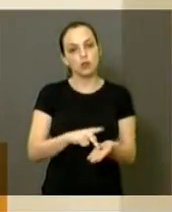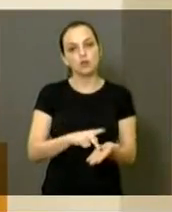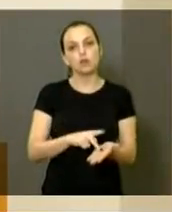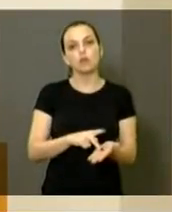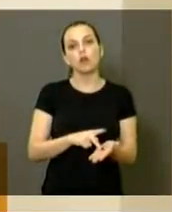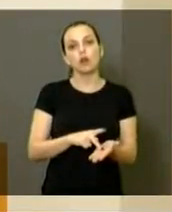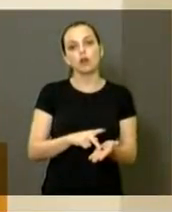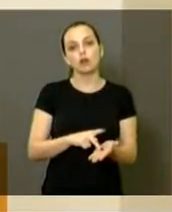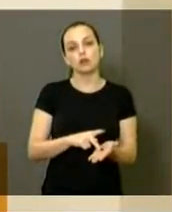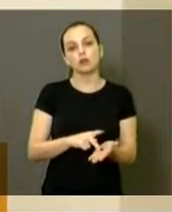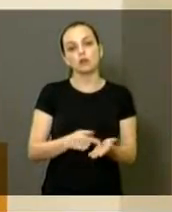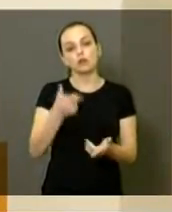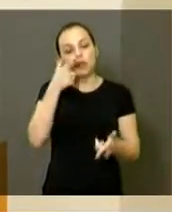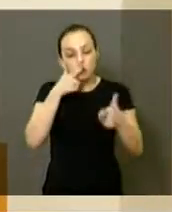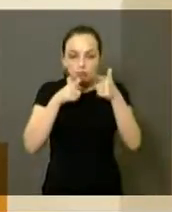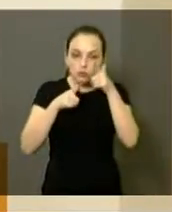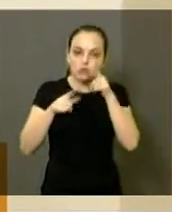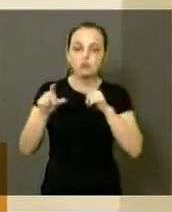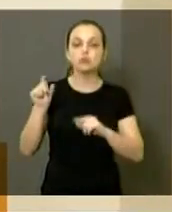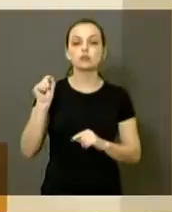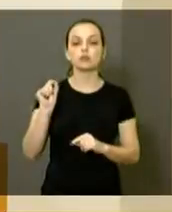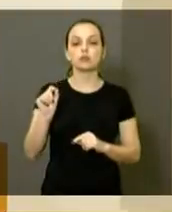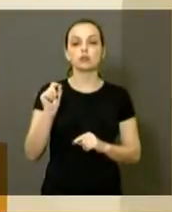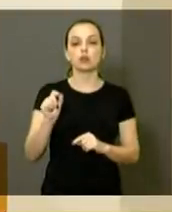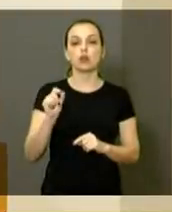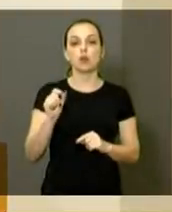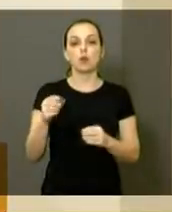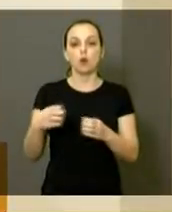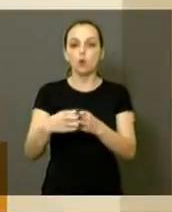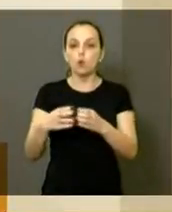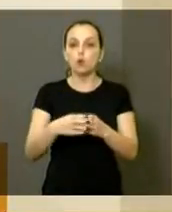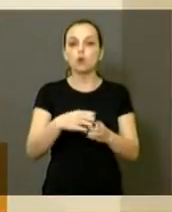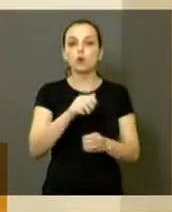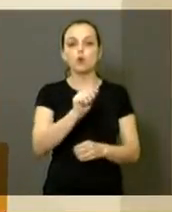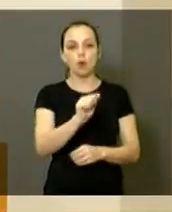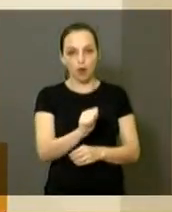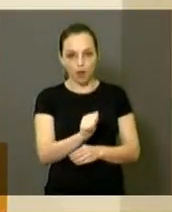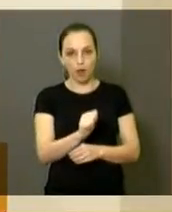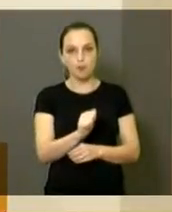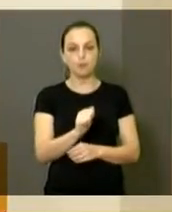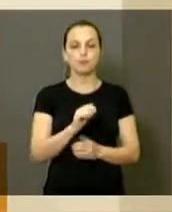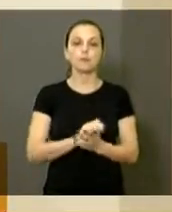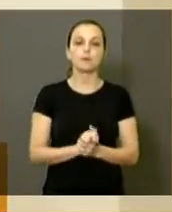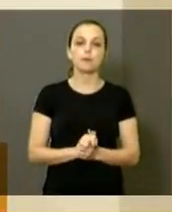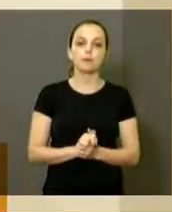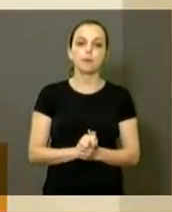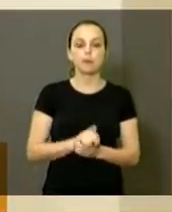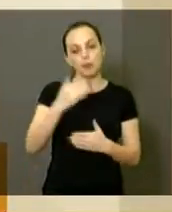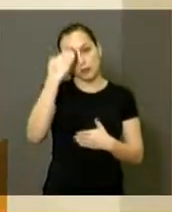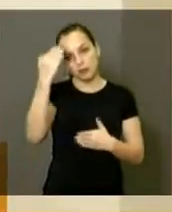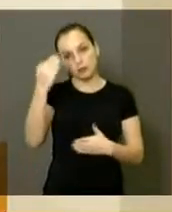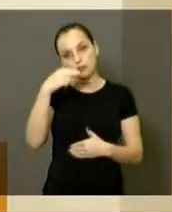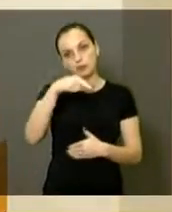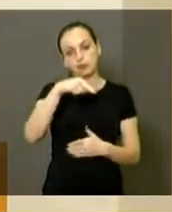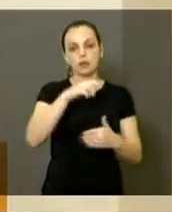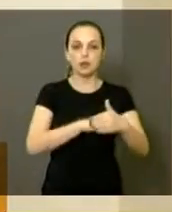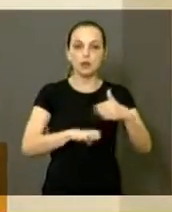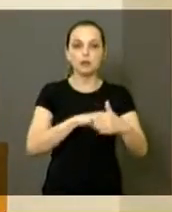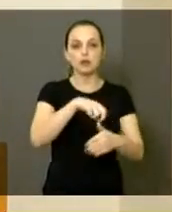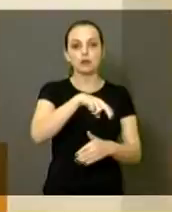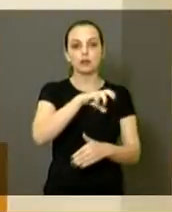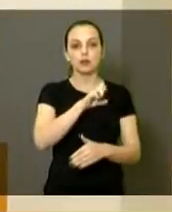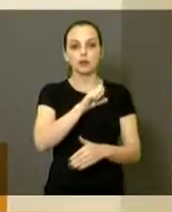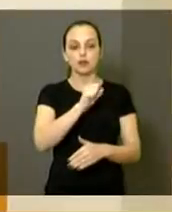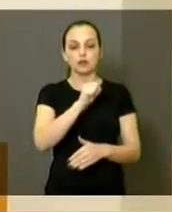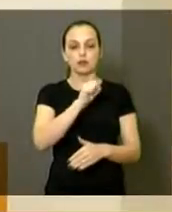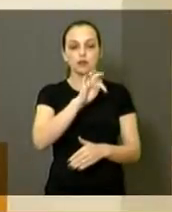ser campeão e vai conquistar a Série A do campeonato. Agradecer também a Nestlé, que também se sensibilizou com o time